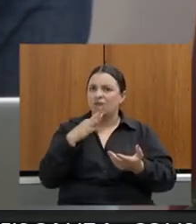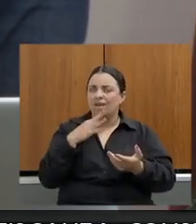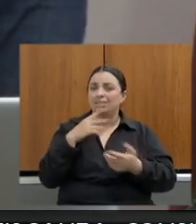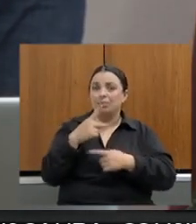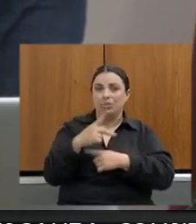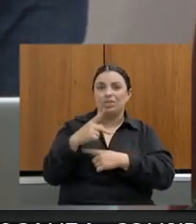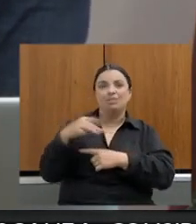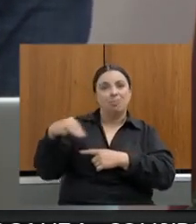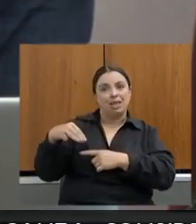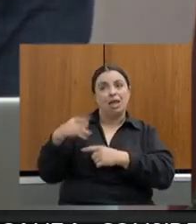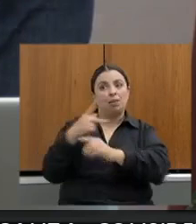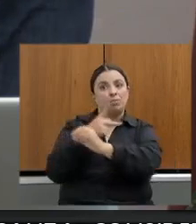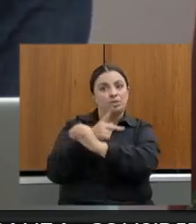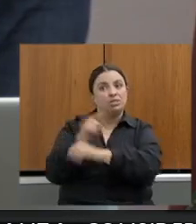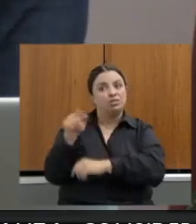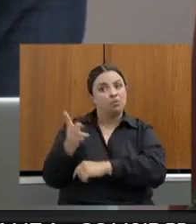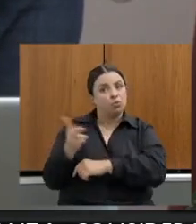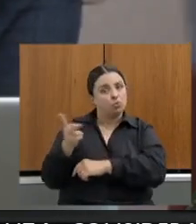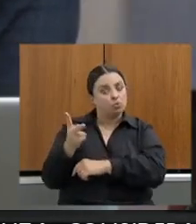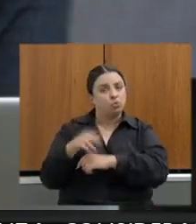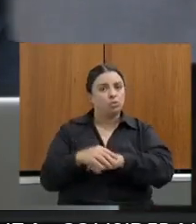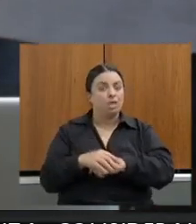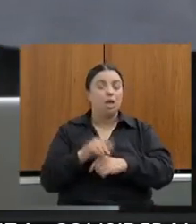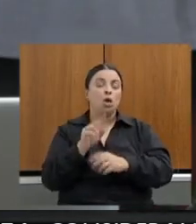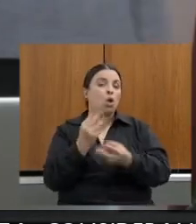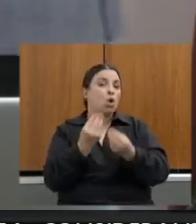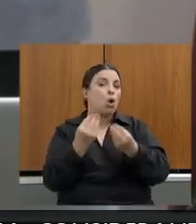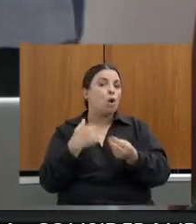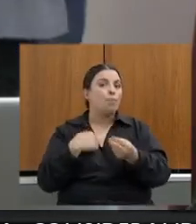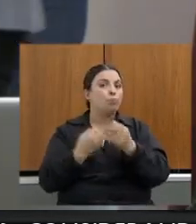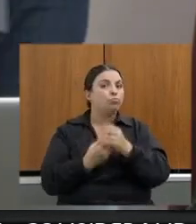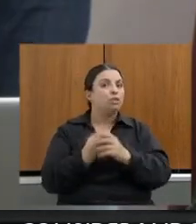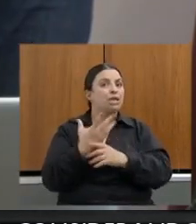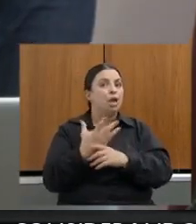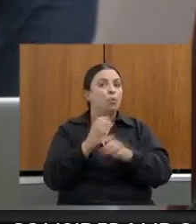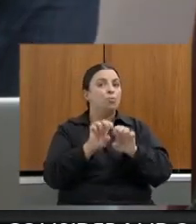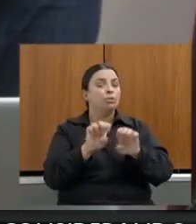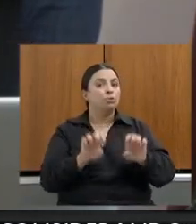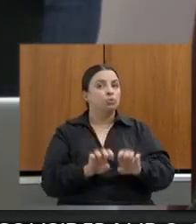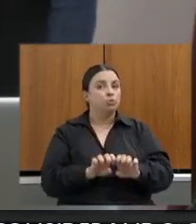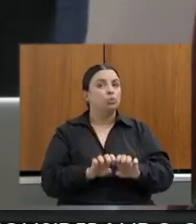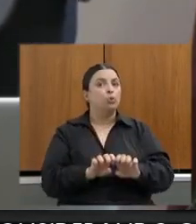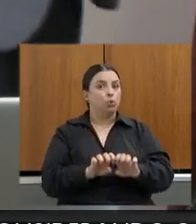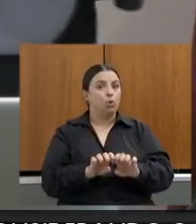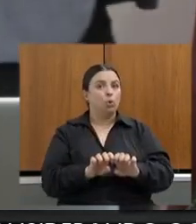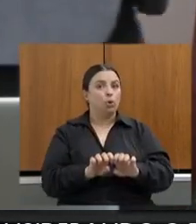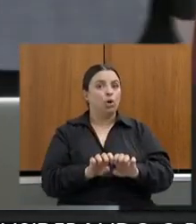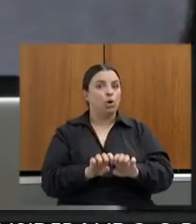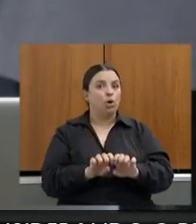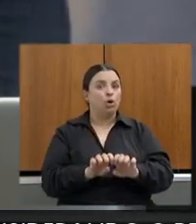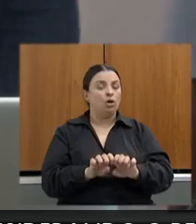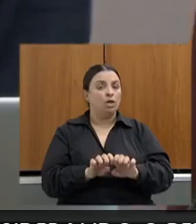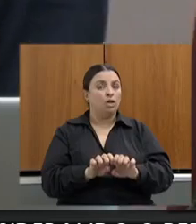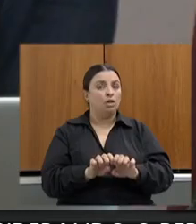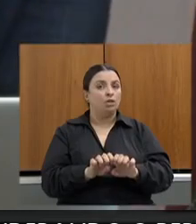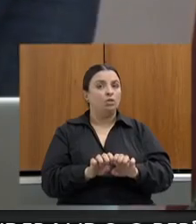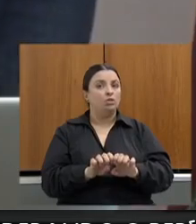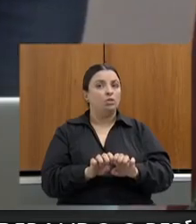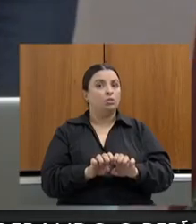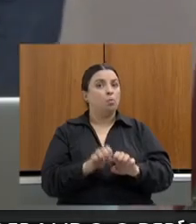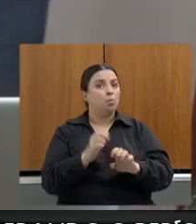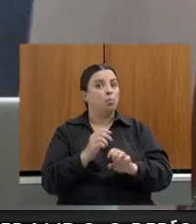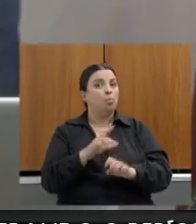militar e por isso viu eu não posso criar uma uma estrutura é de uma unidade